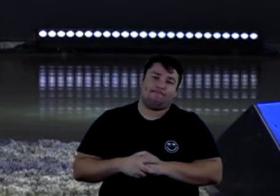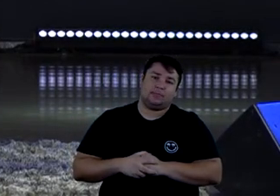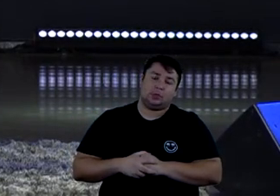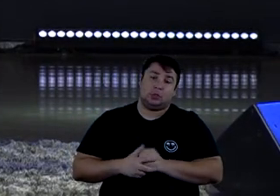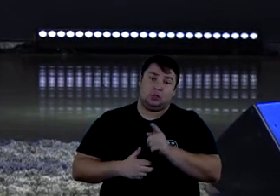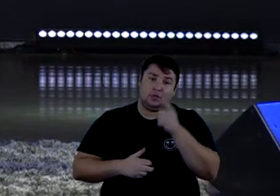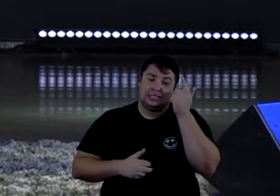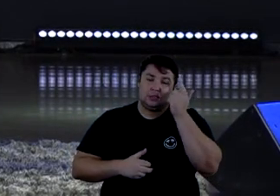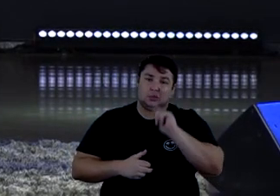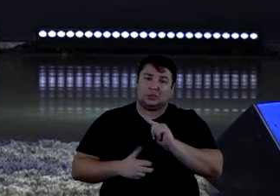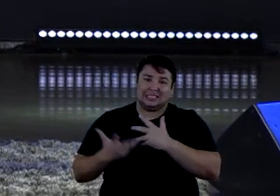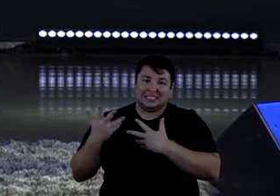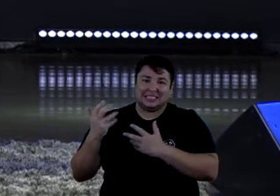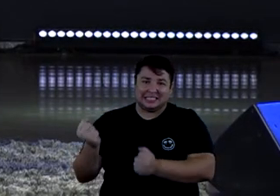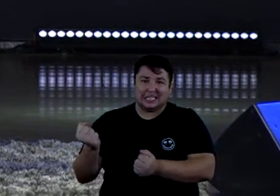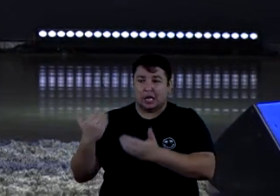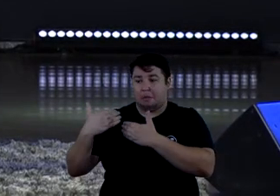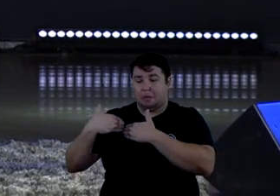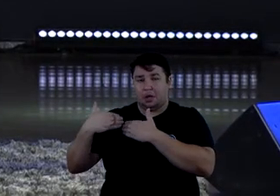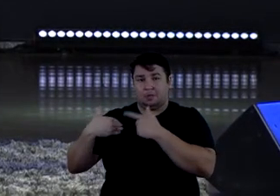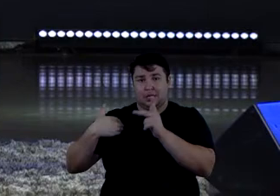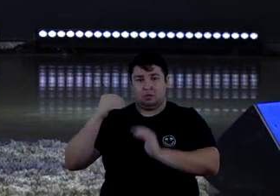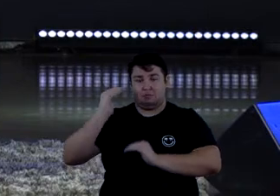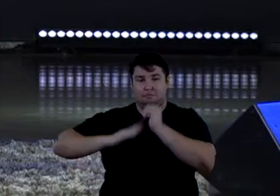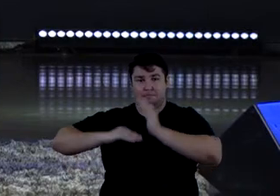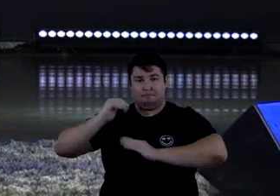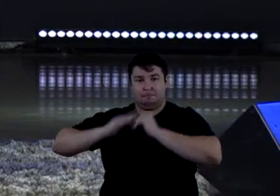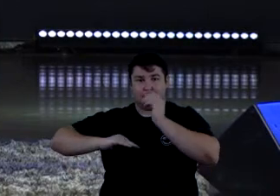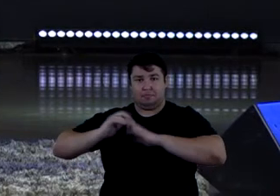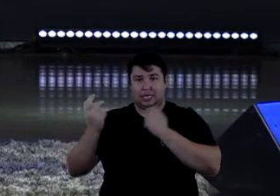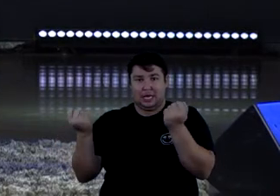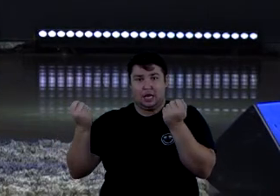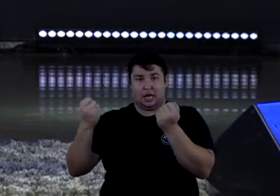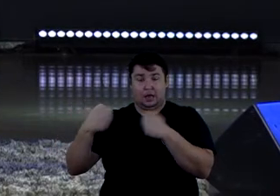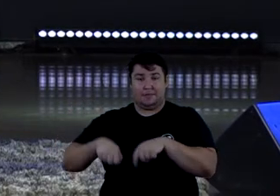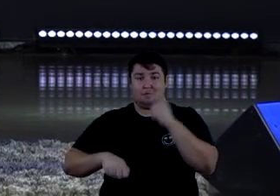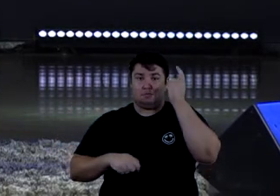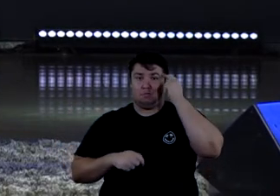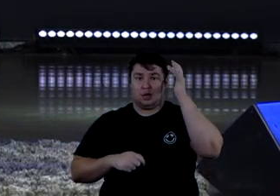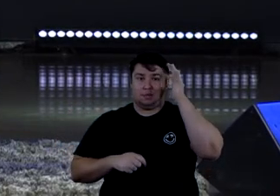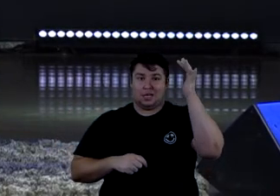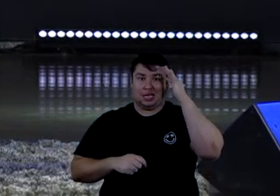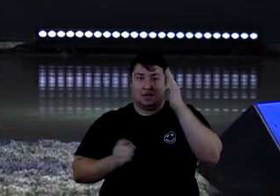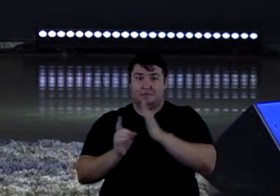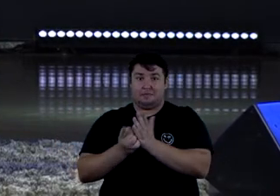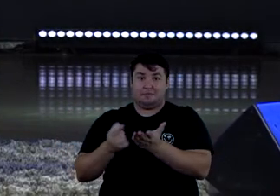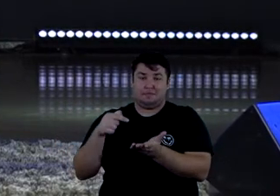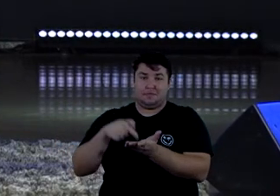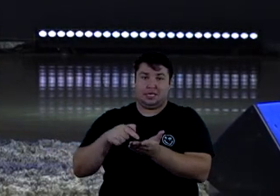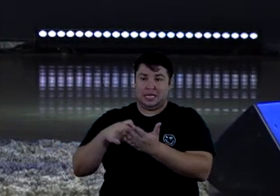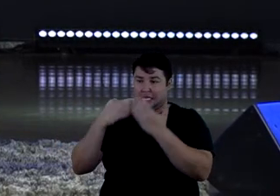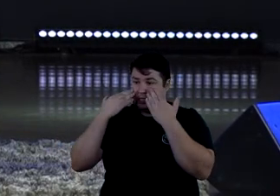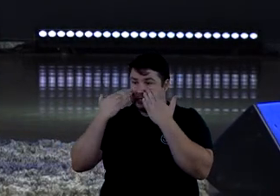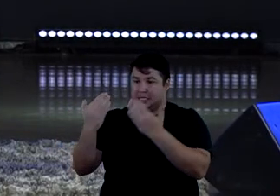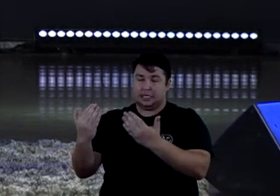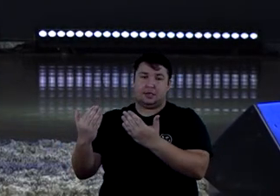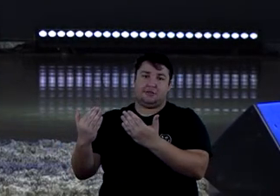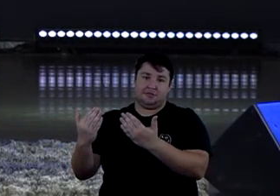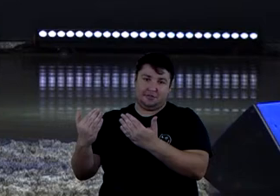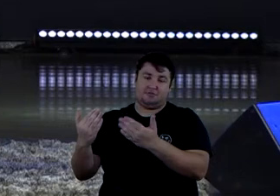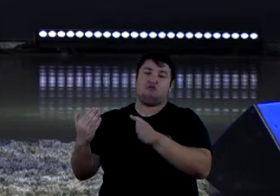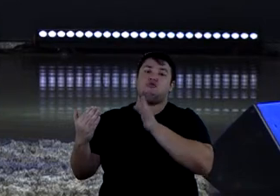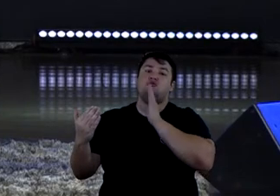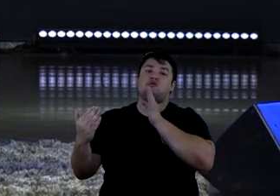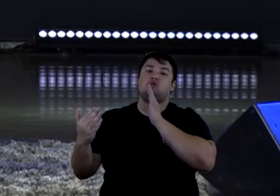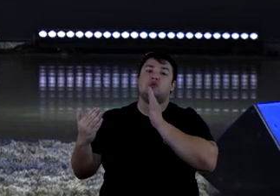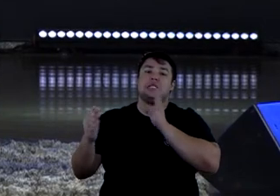você possa assumir as responsabilidades pelos seus atos, capacidade de pensar biblicamente diante das situações, de conhecer